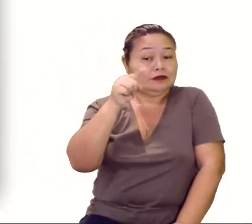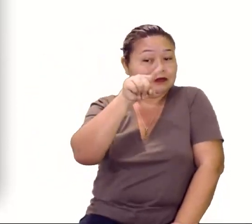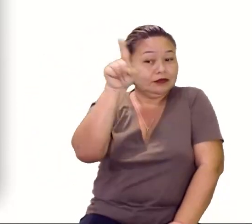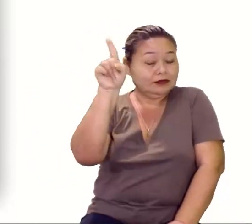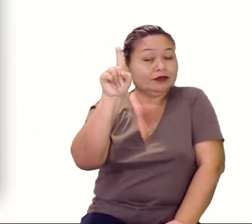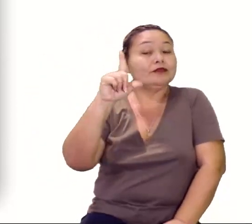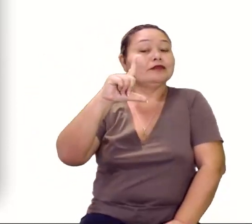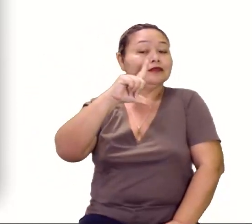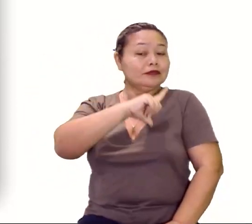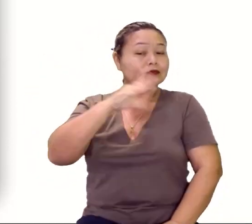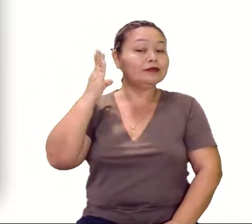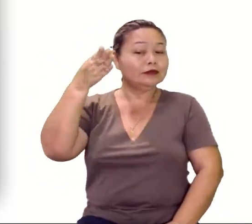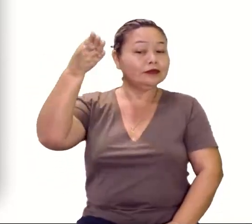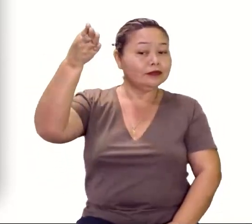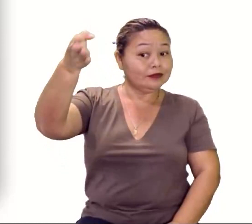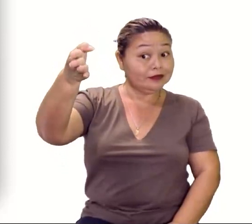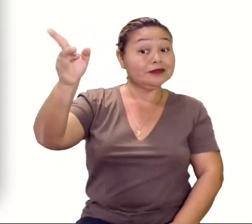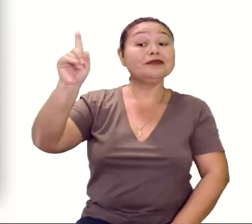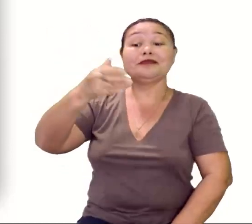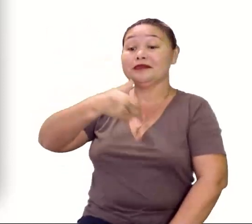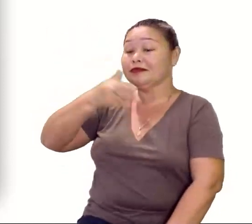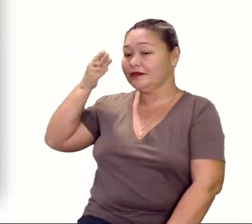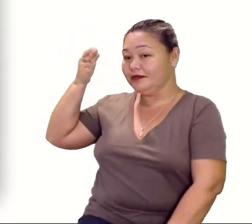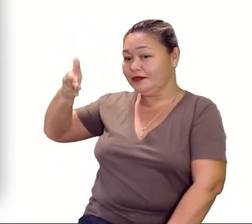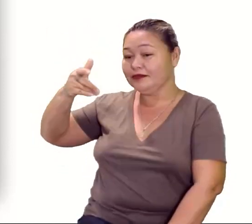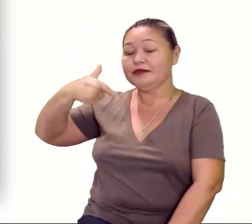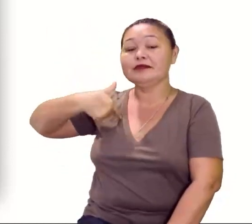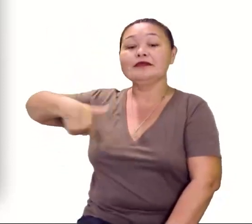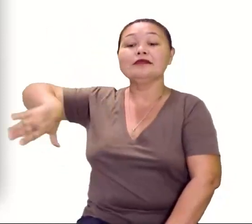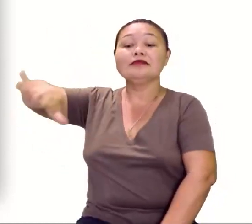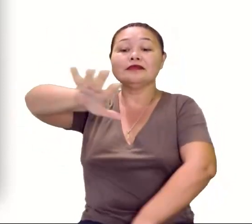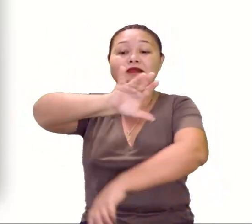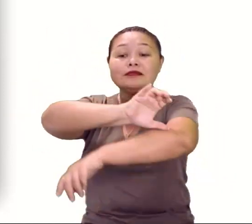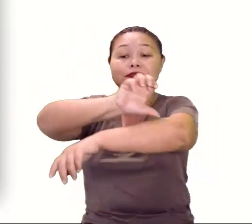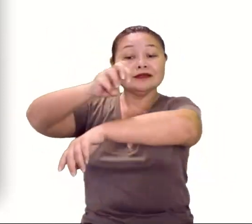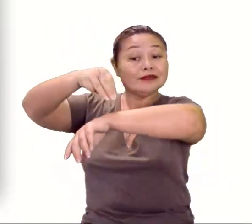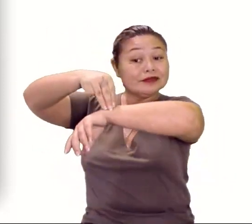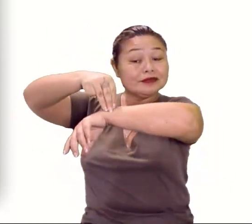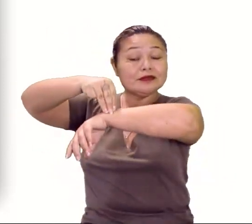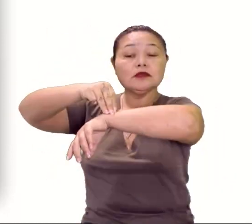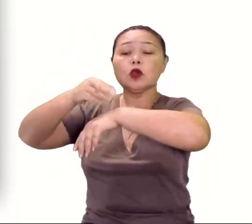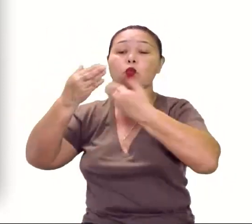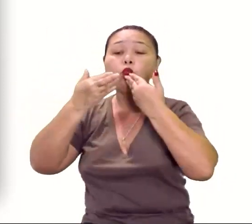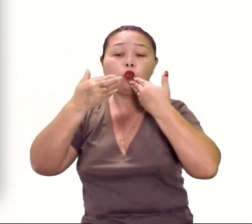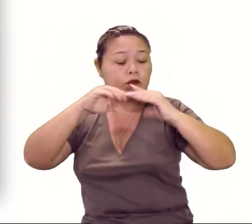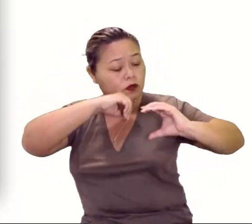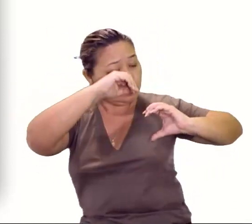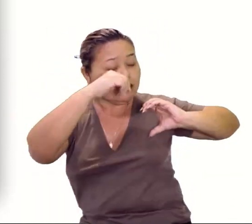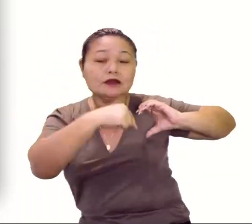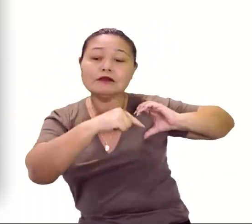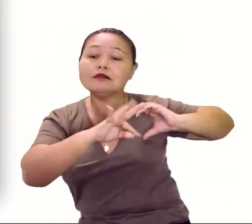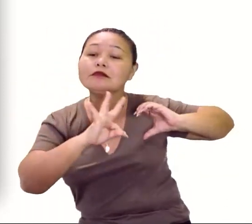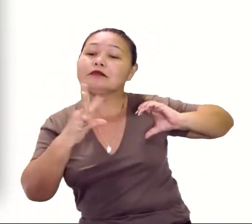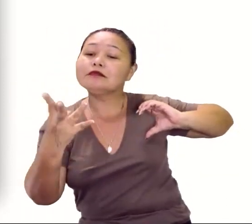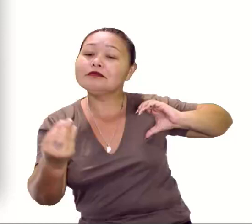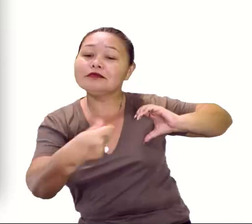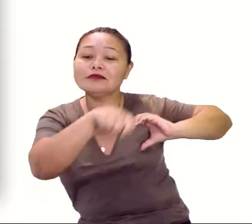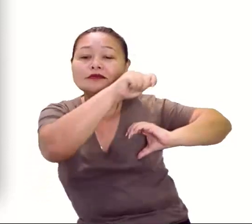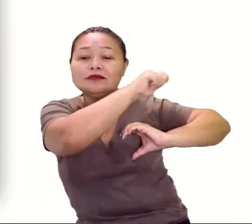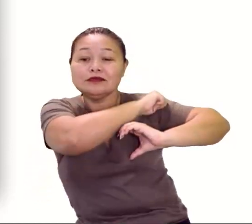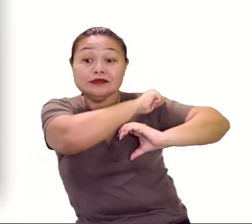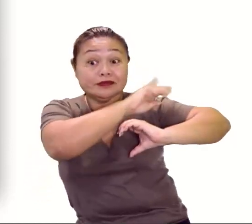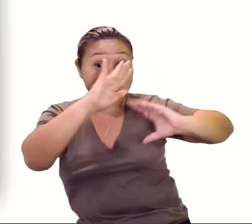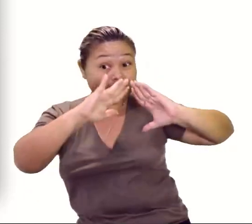fui. Tenho que ir lá. Pois é, né? Região de Costa Marques, então, ó, um beijo no coração a todos os alunos